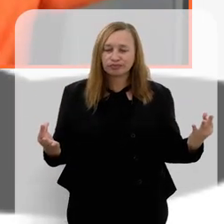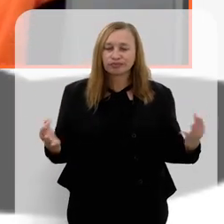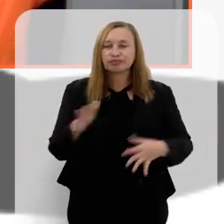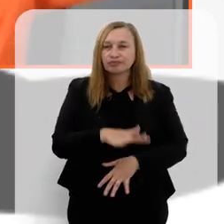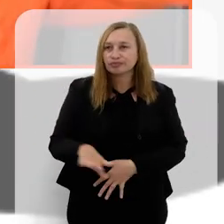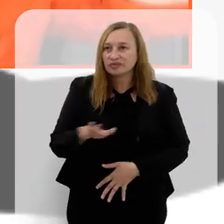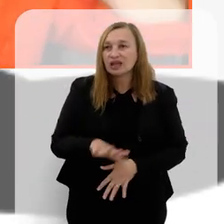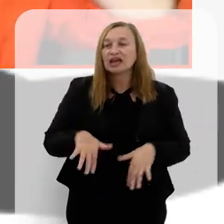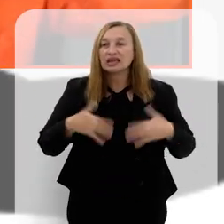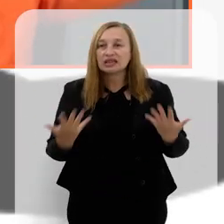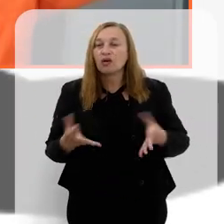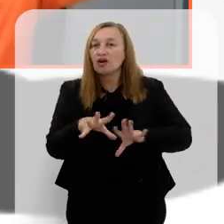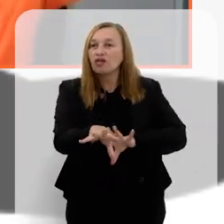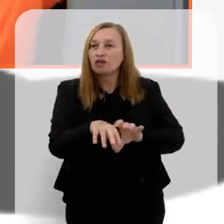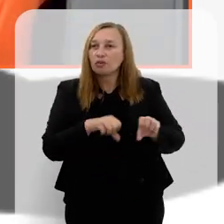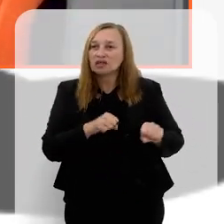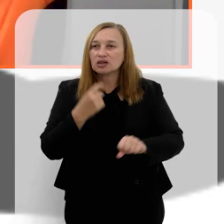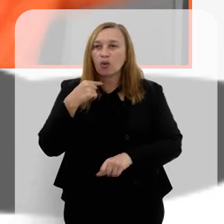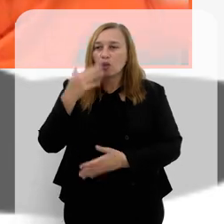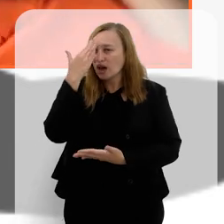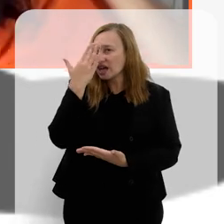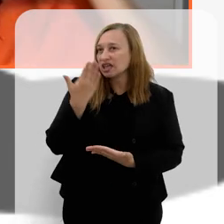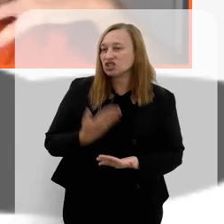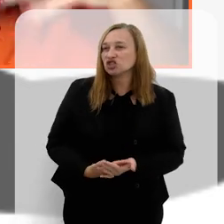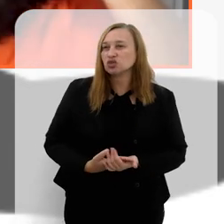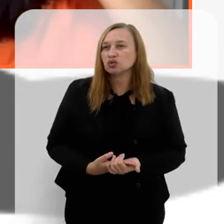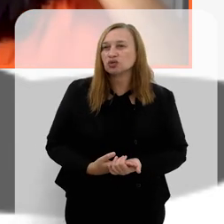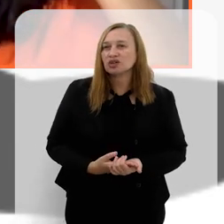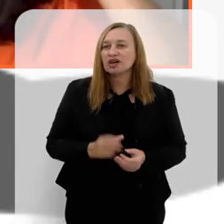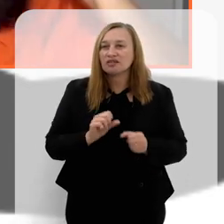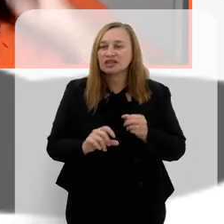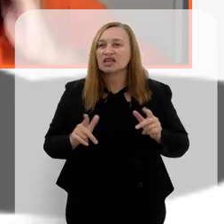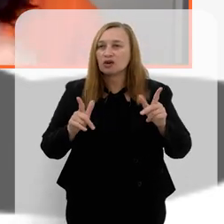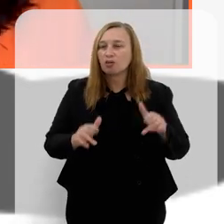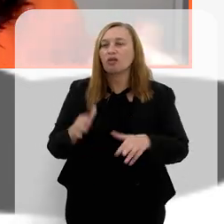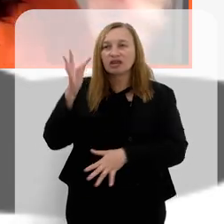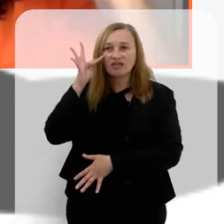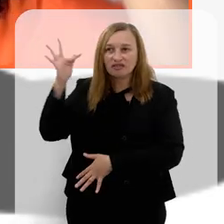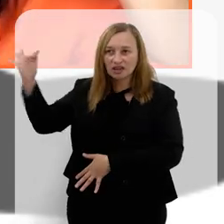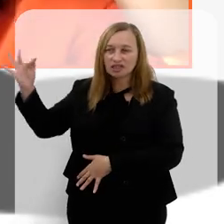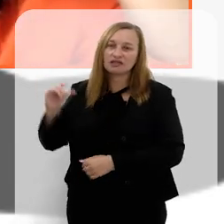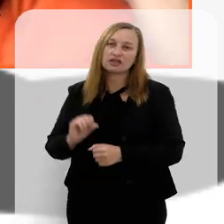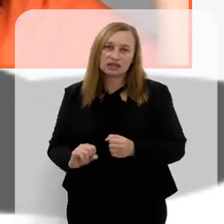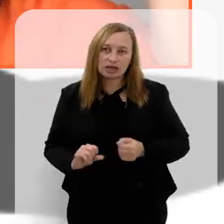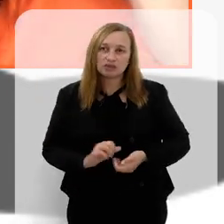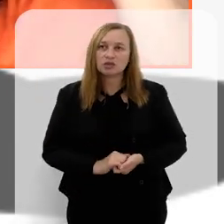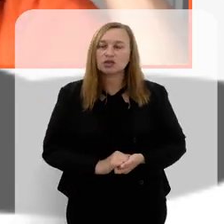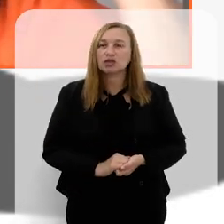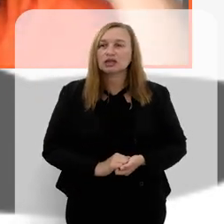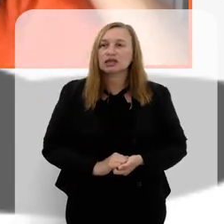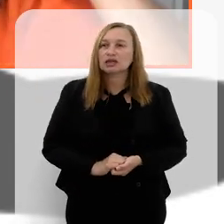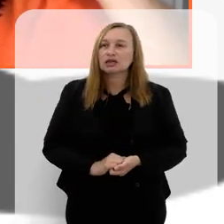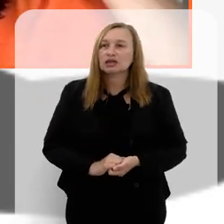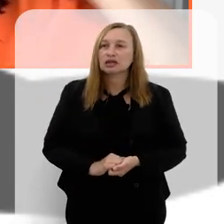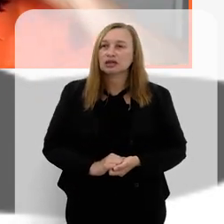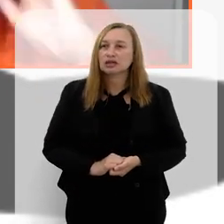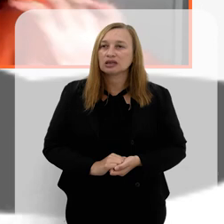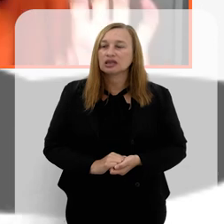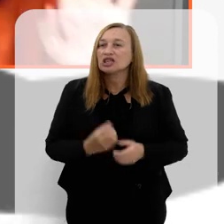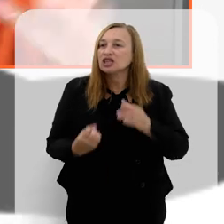as crianças. Então, a formação, eu acredito que a gente vai fazer que nem a gente fez na França, né? A